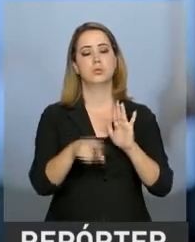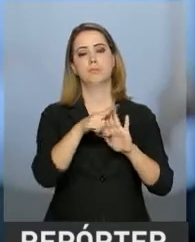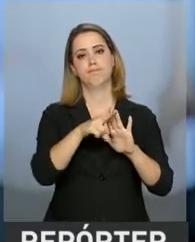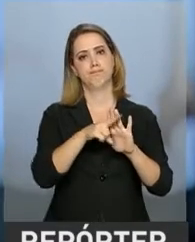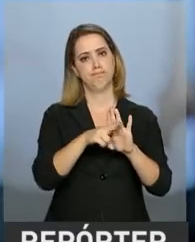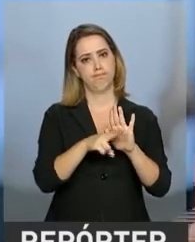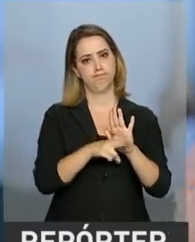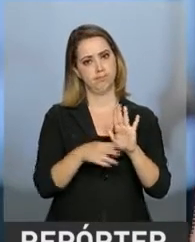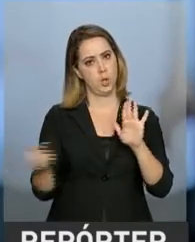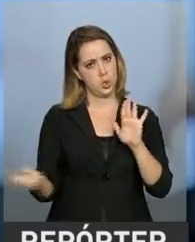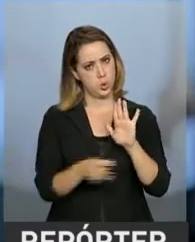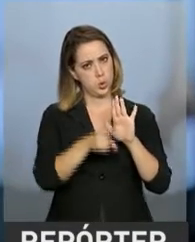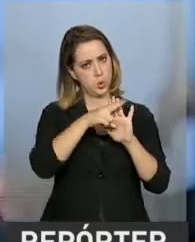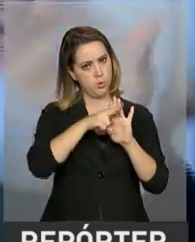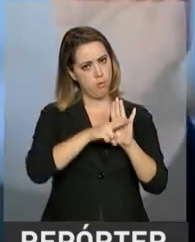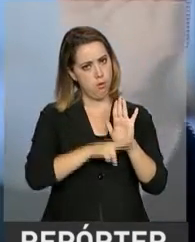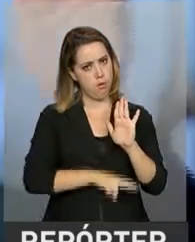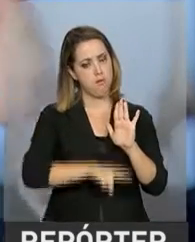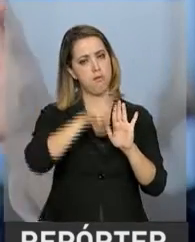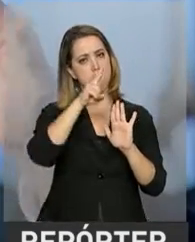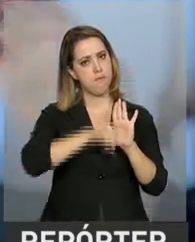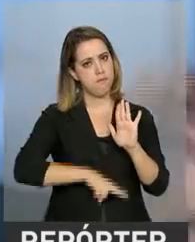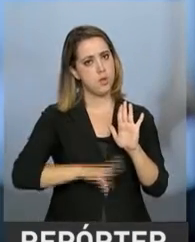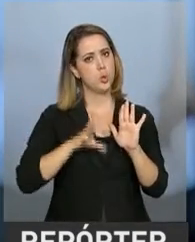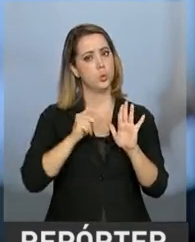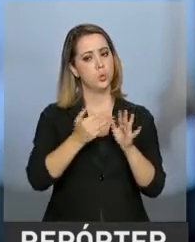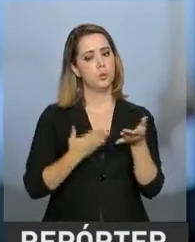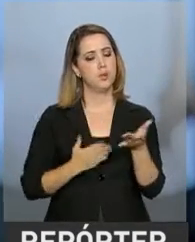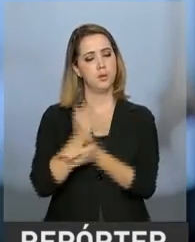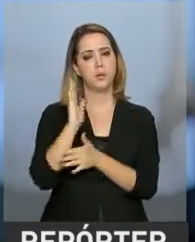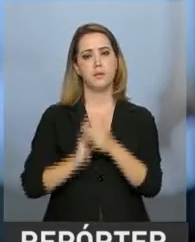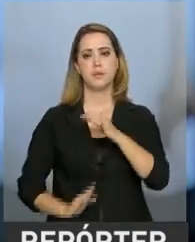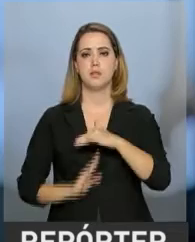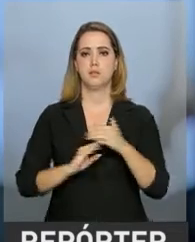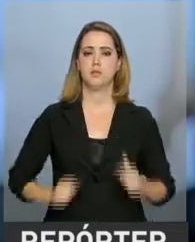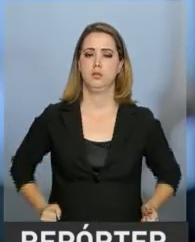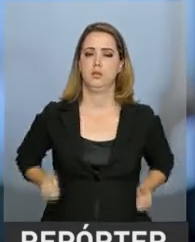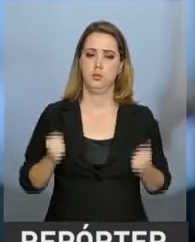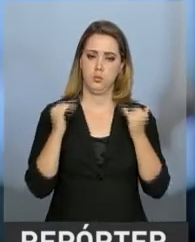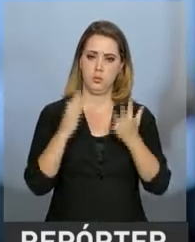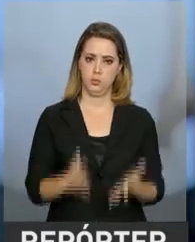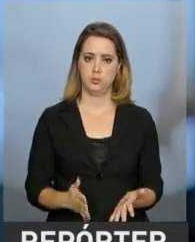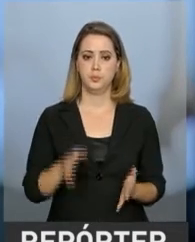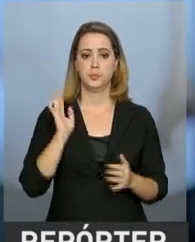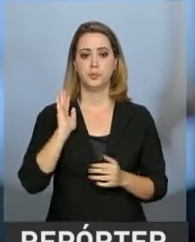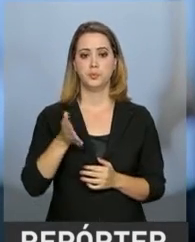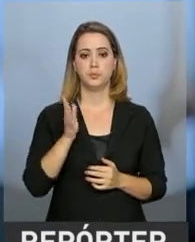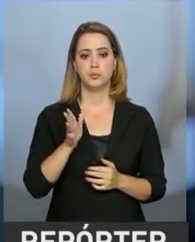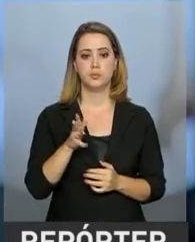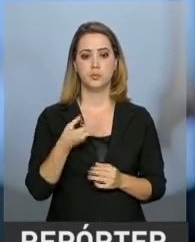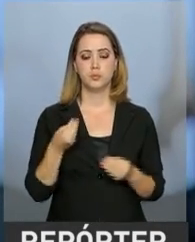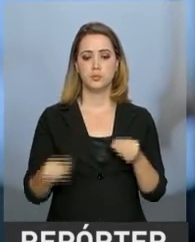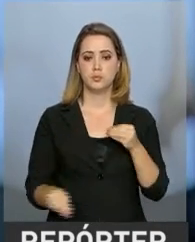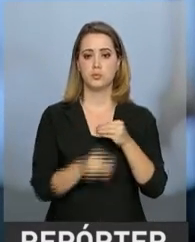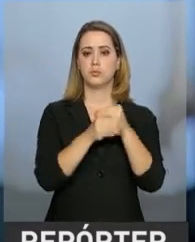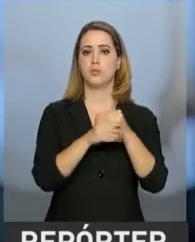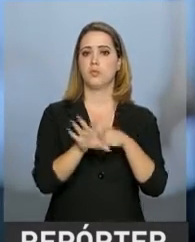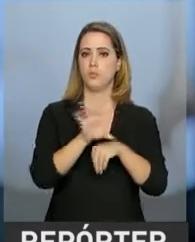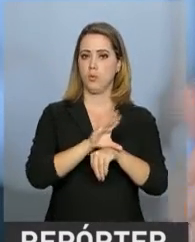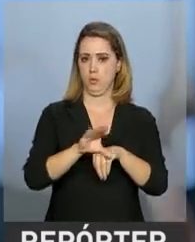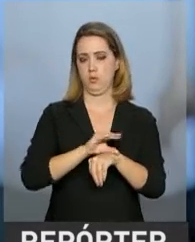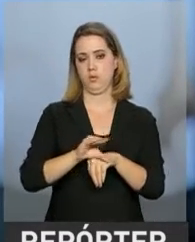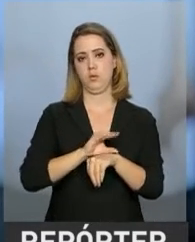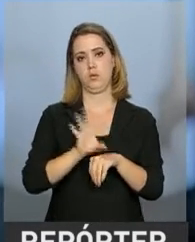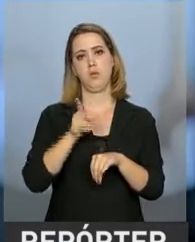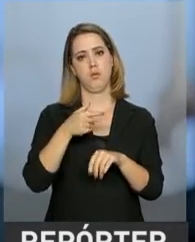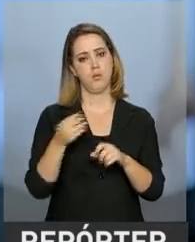as reformas, a aprovação do teto dos gastos federais, já incorporada na Constituição, a